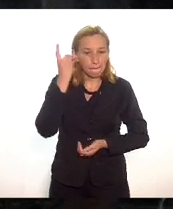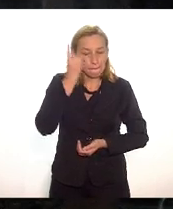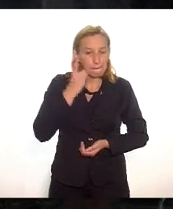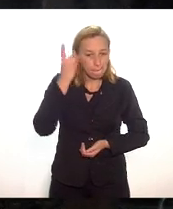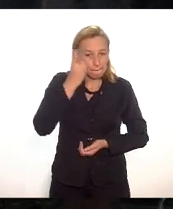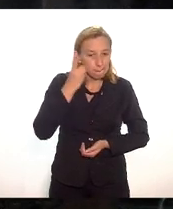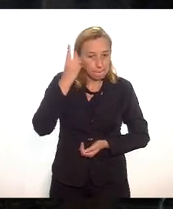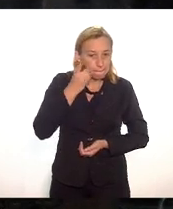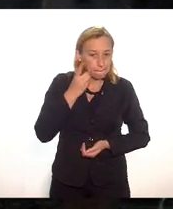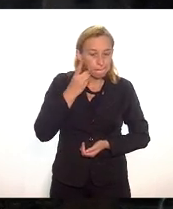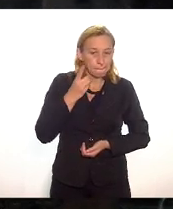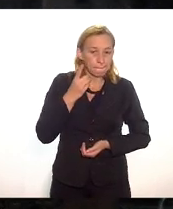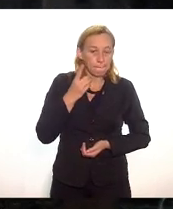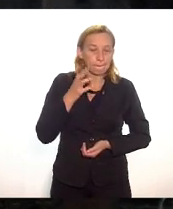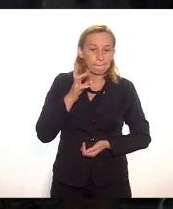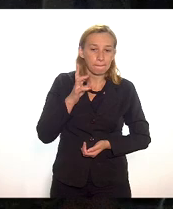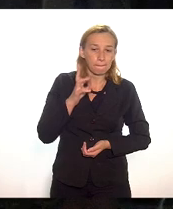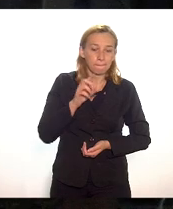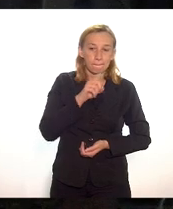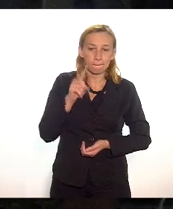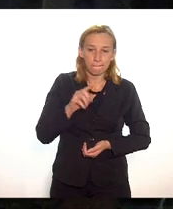Deputado Renato Zaca.